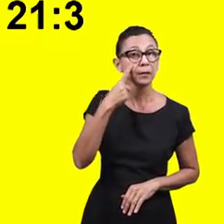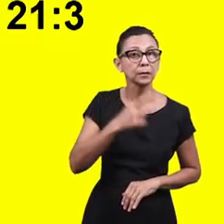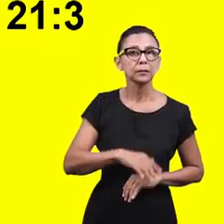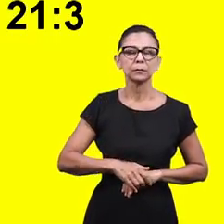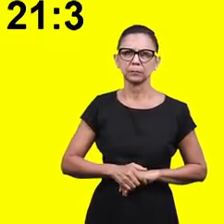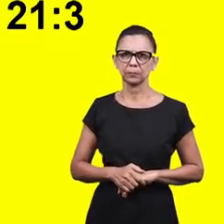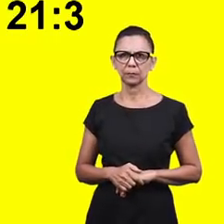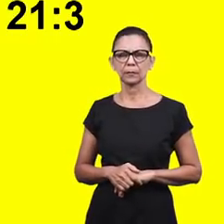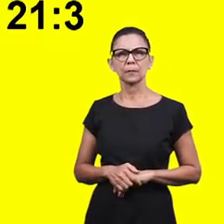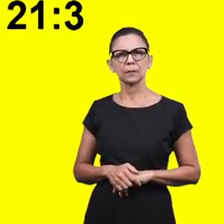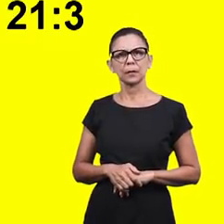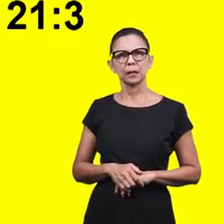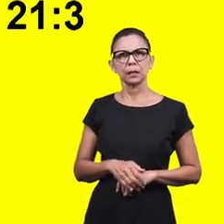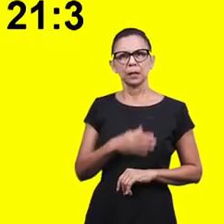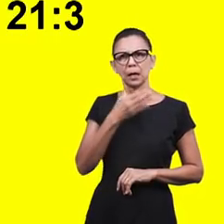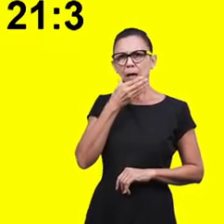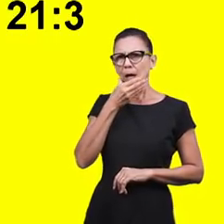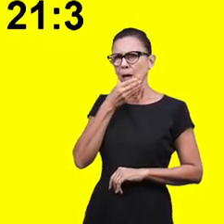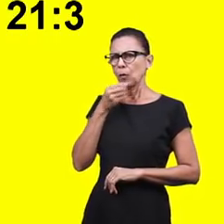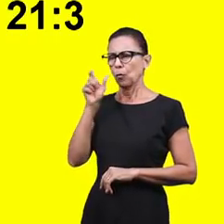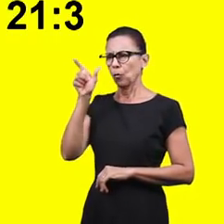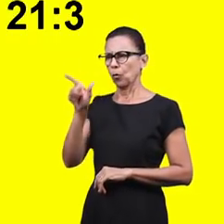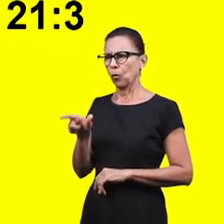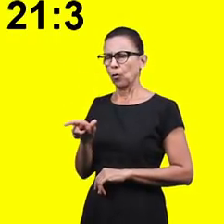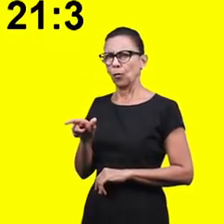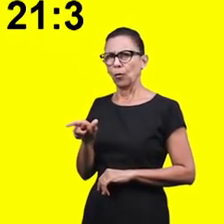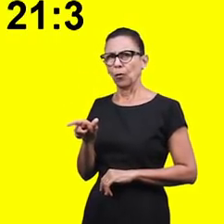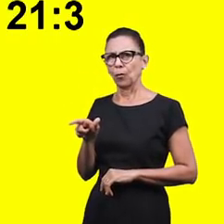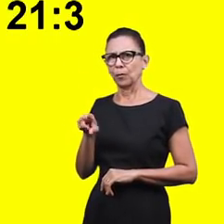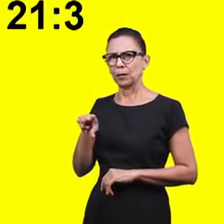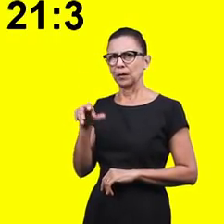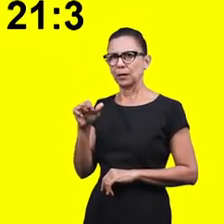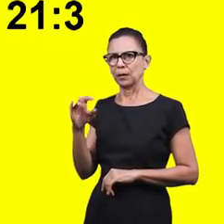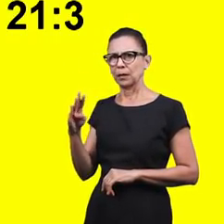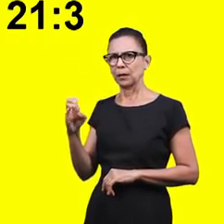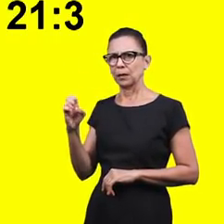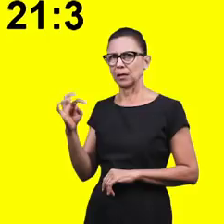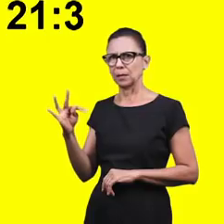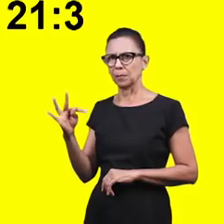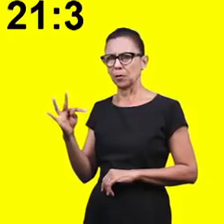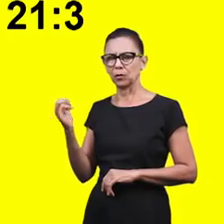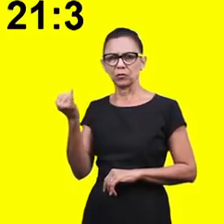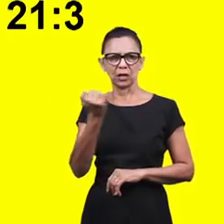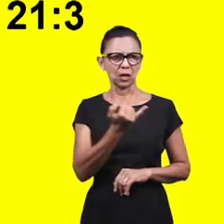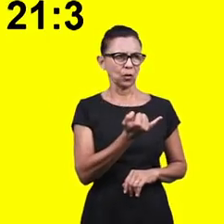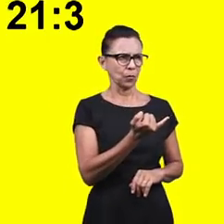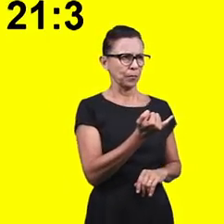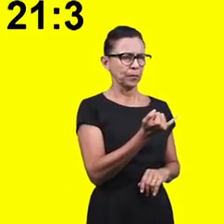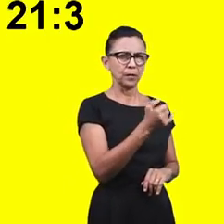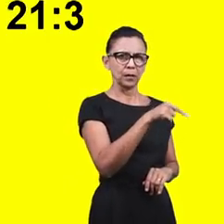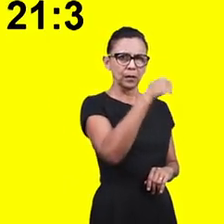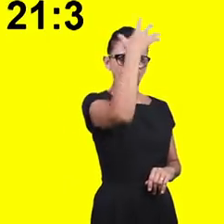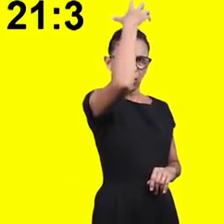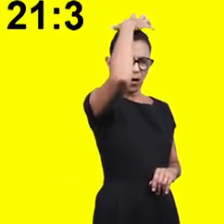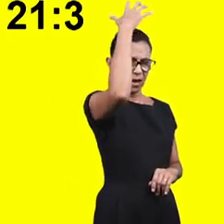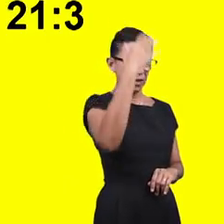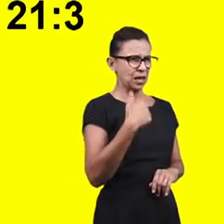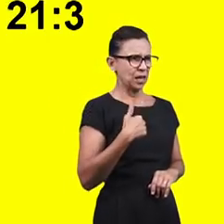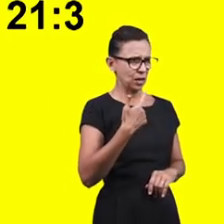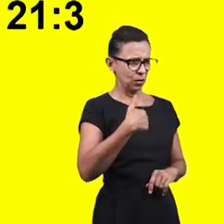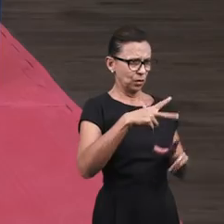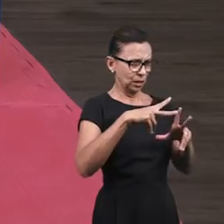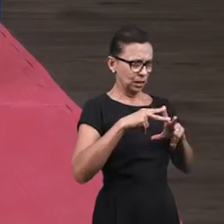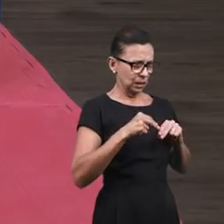dias assim porém Nabote disse Acabe guarde-me o senhor de que eu te dê a herança de meus